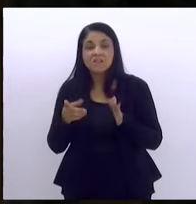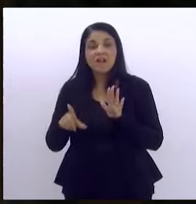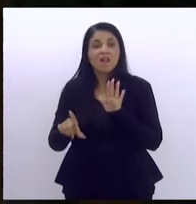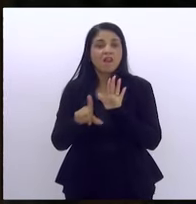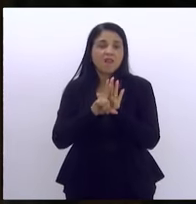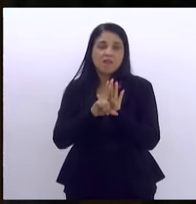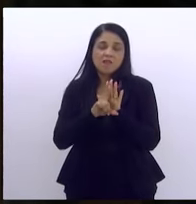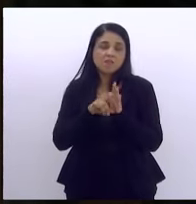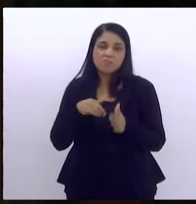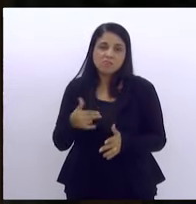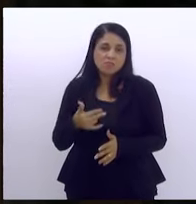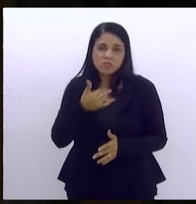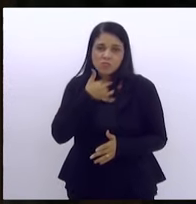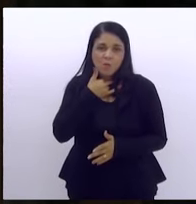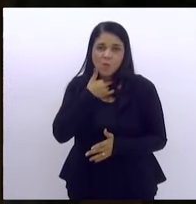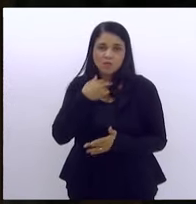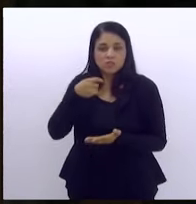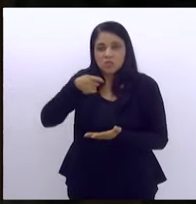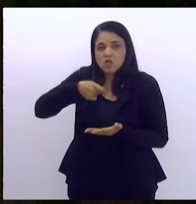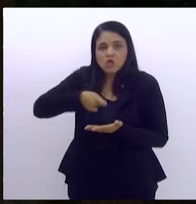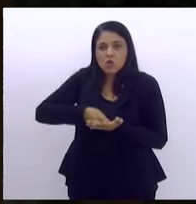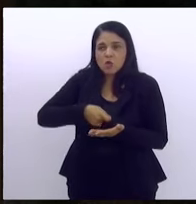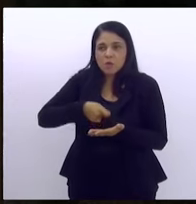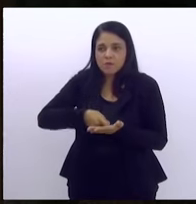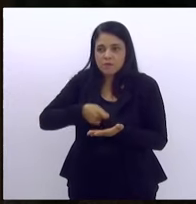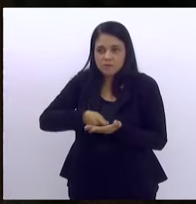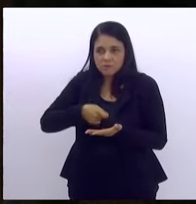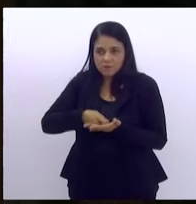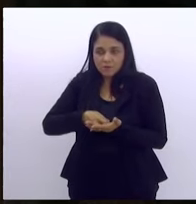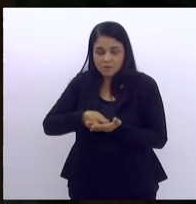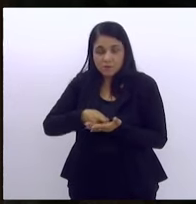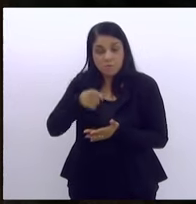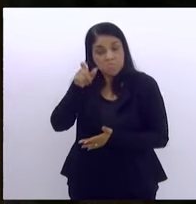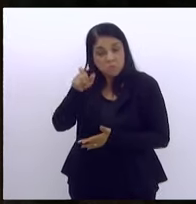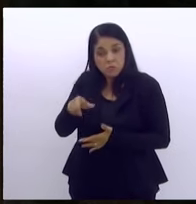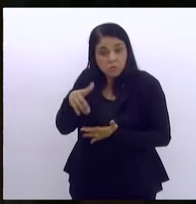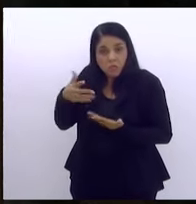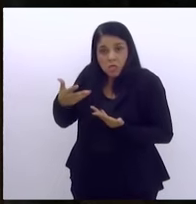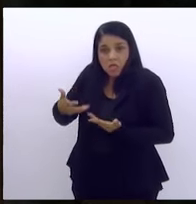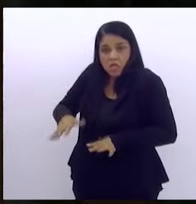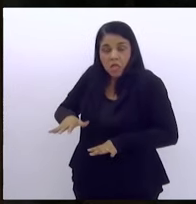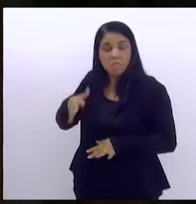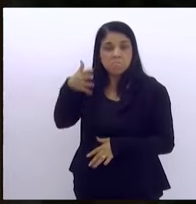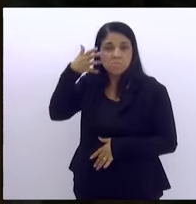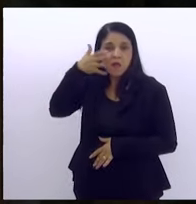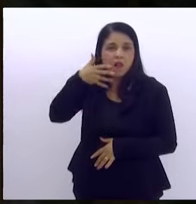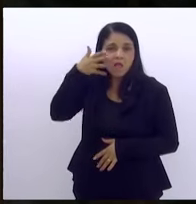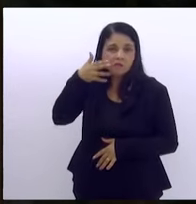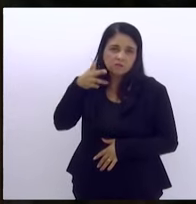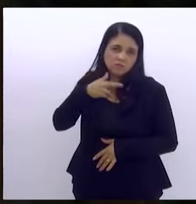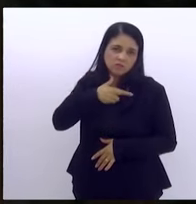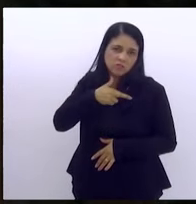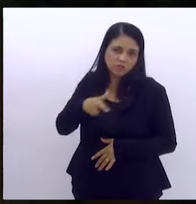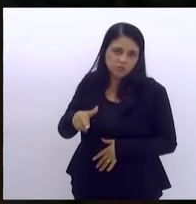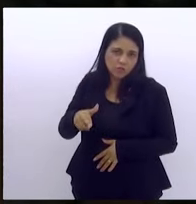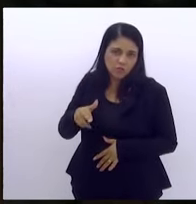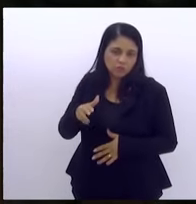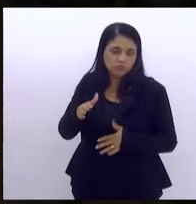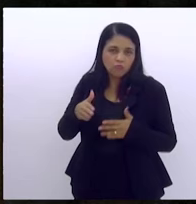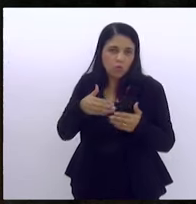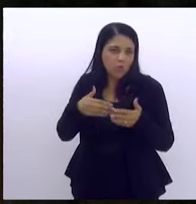não pode ser obrigatório. A pessoa pode não querer assistir uma palestra religiosa de qualquer